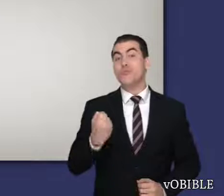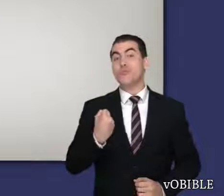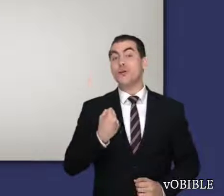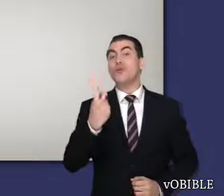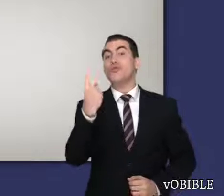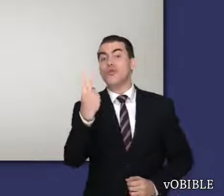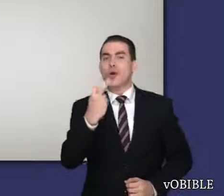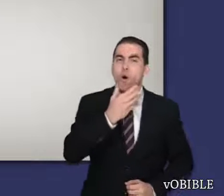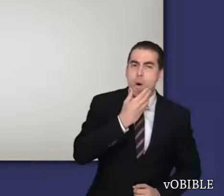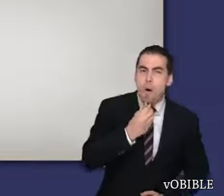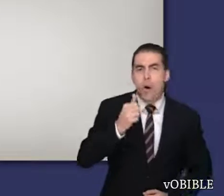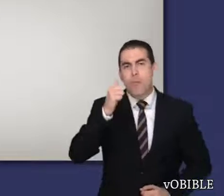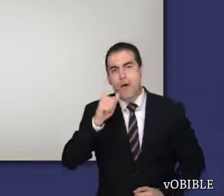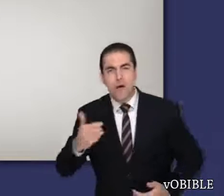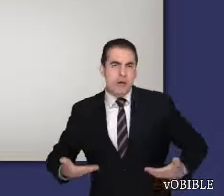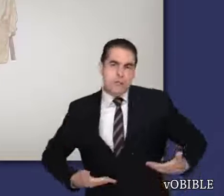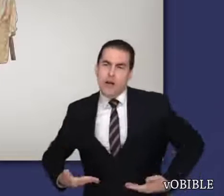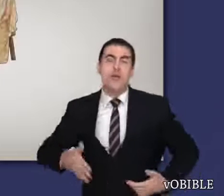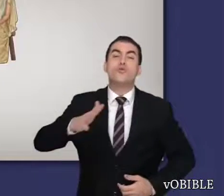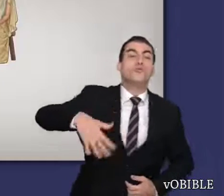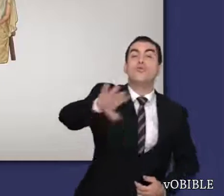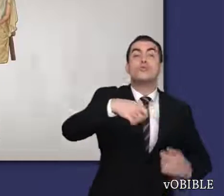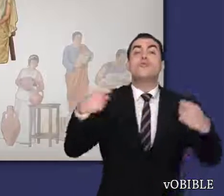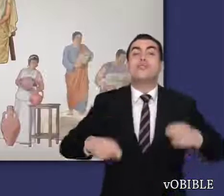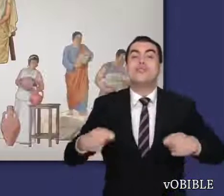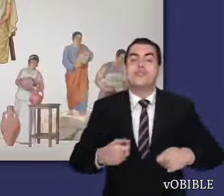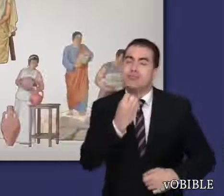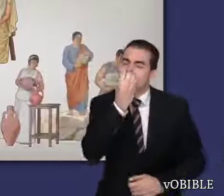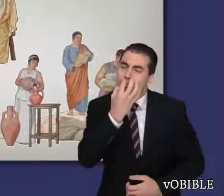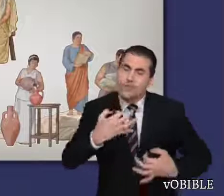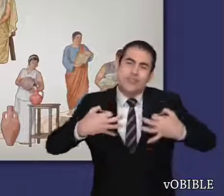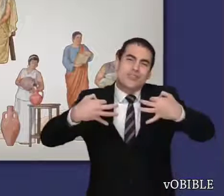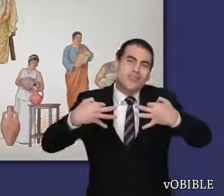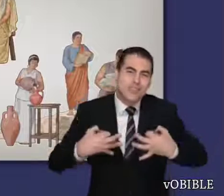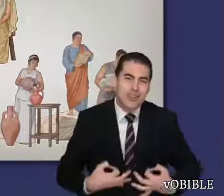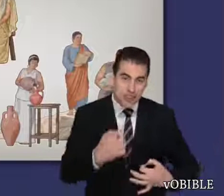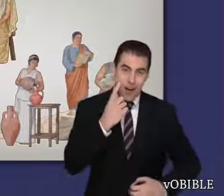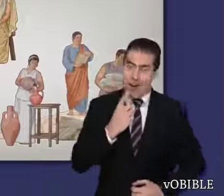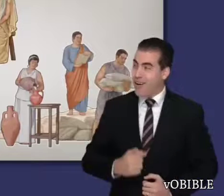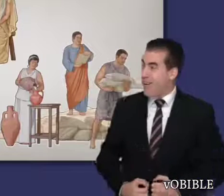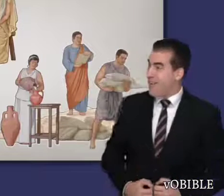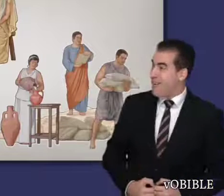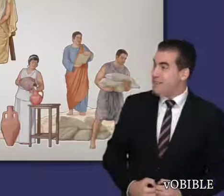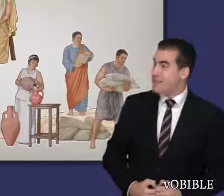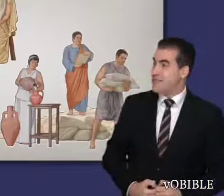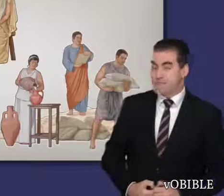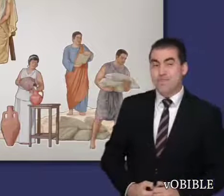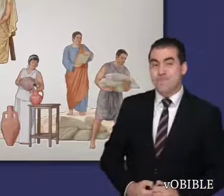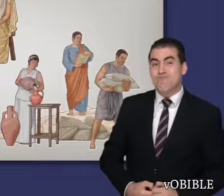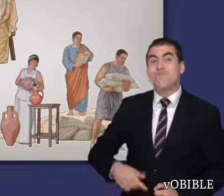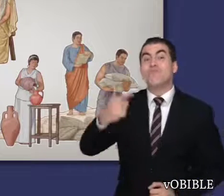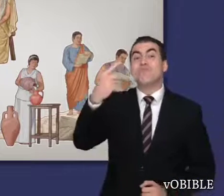No capítulo 2, Paulo fala de várias qualidades que homens e mulheres cristãos, inclusive escravos, deveriam ter.